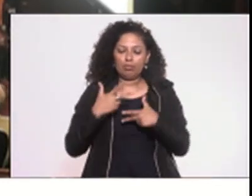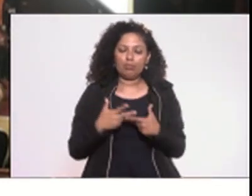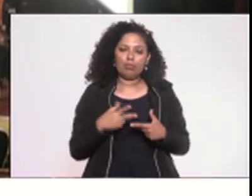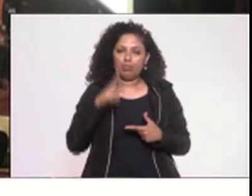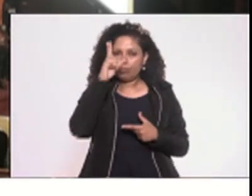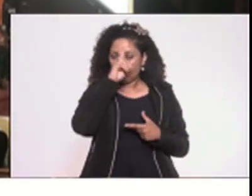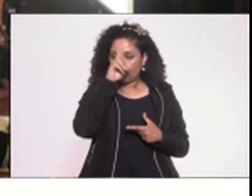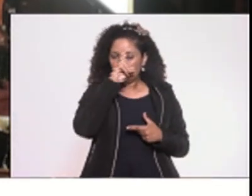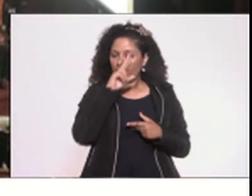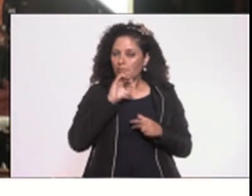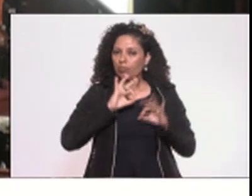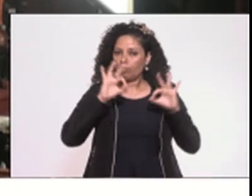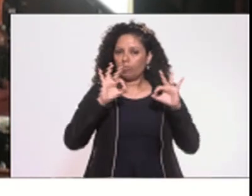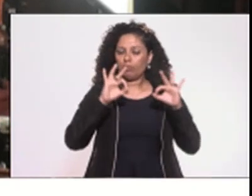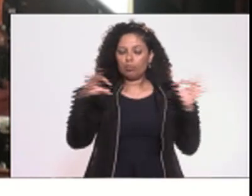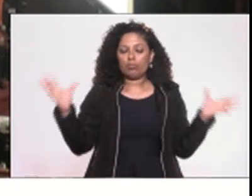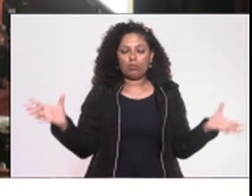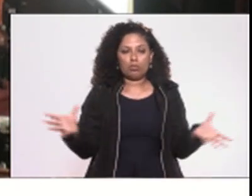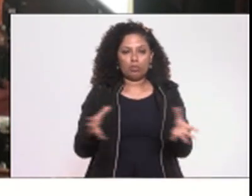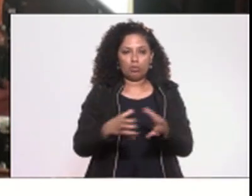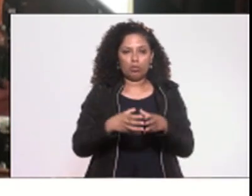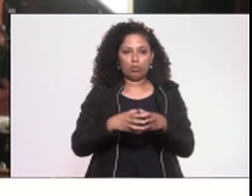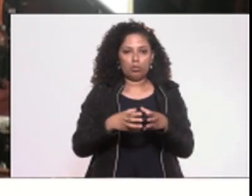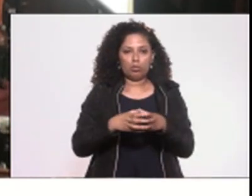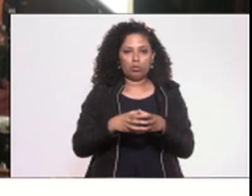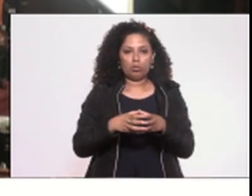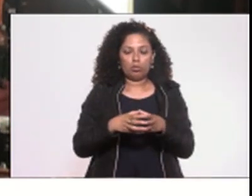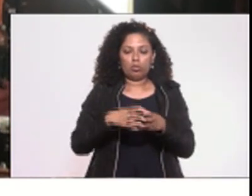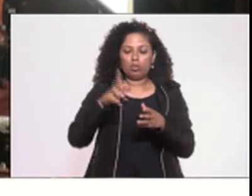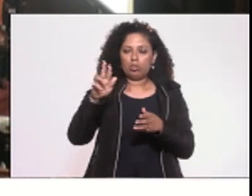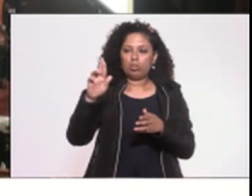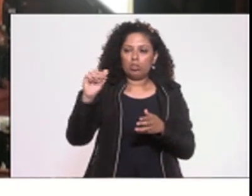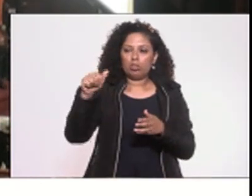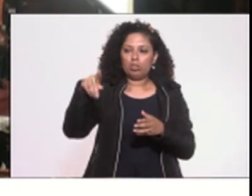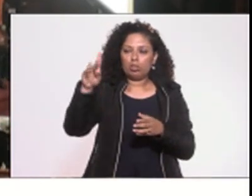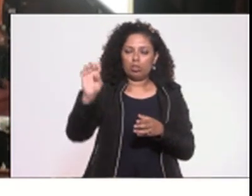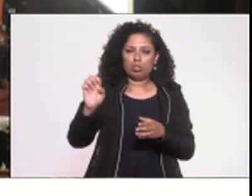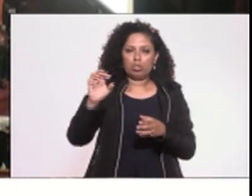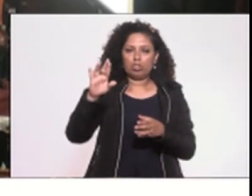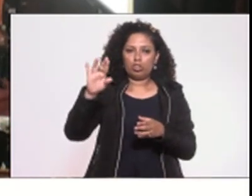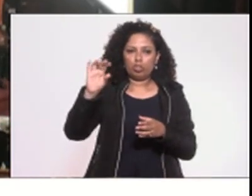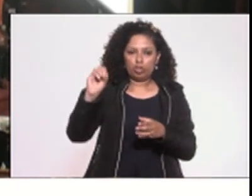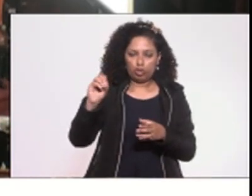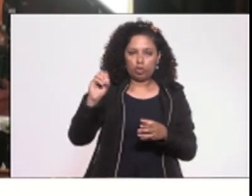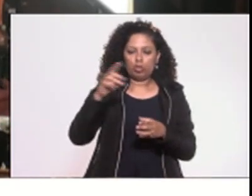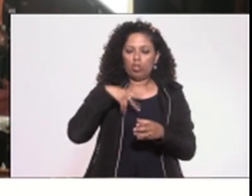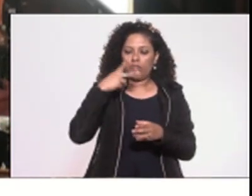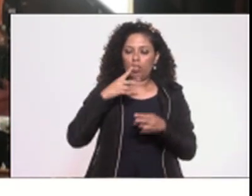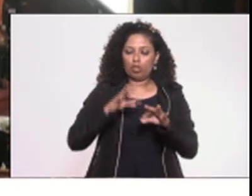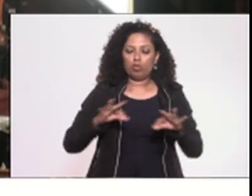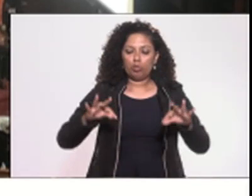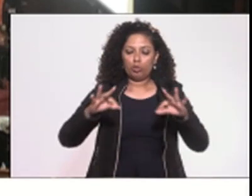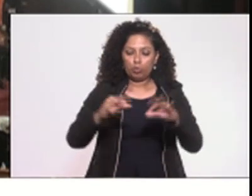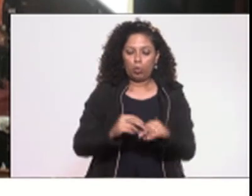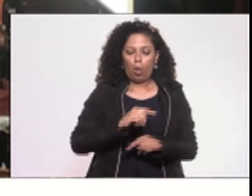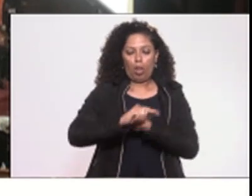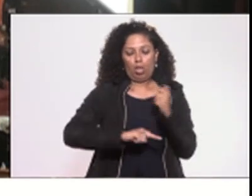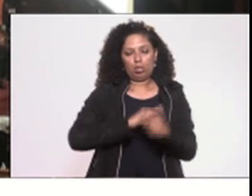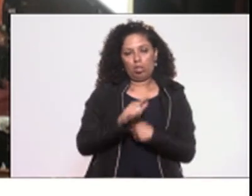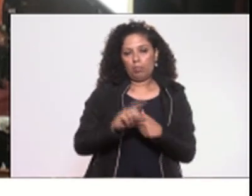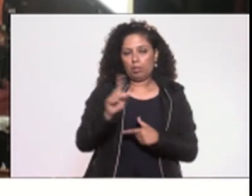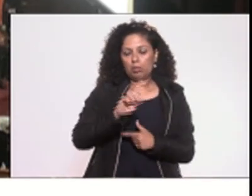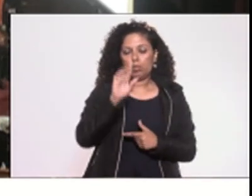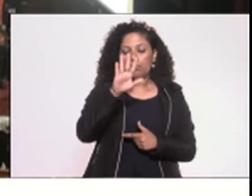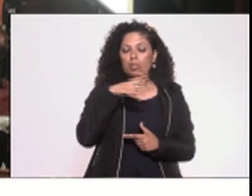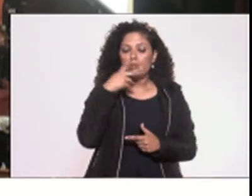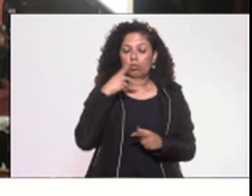de sucesso de um grupo, que é o Grupo Grande Rio. Não vou poder falar do grupo todo, que são muitas atividades, porém,